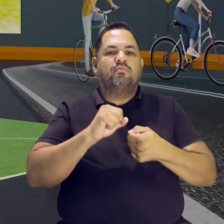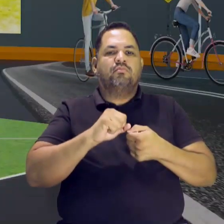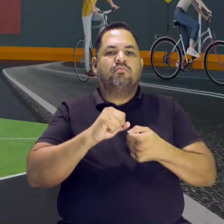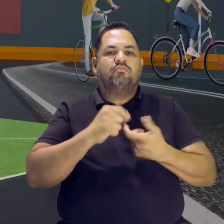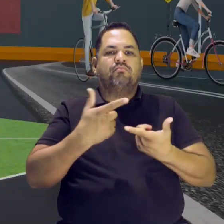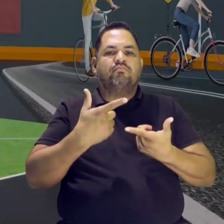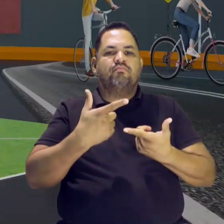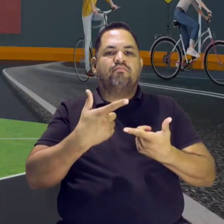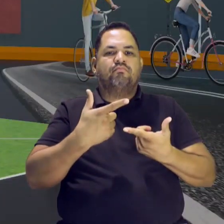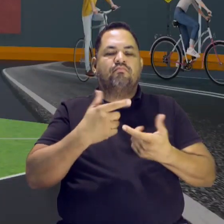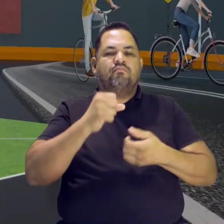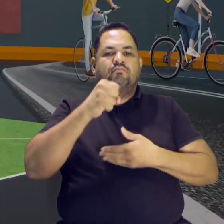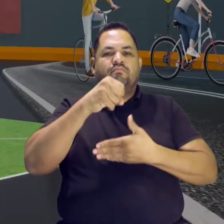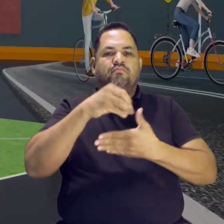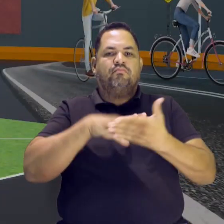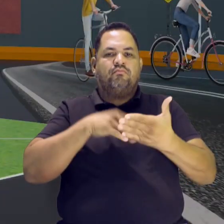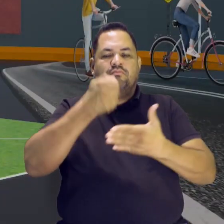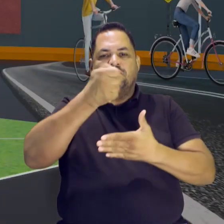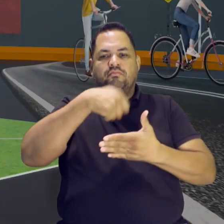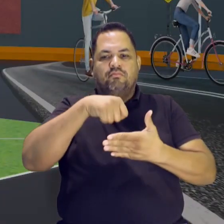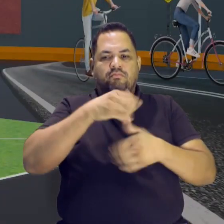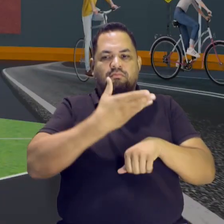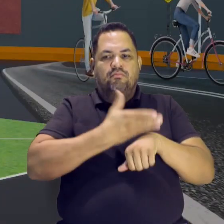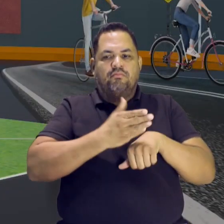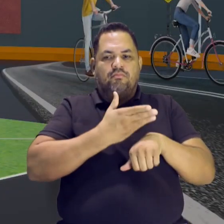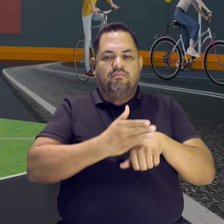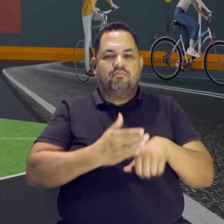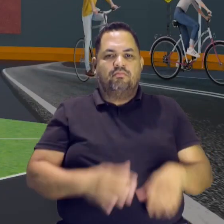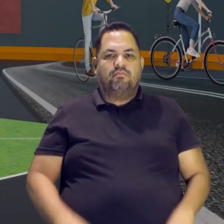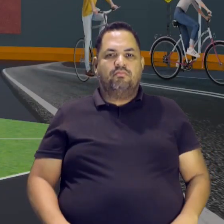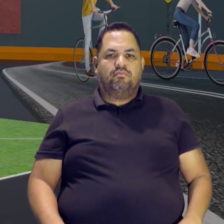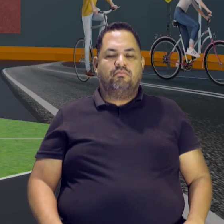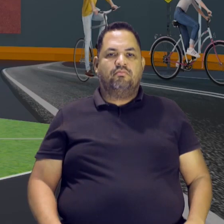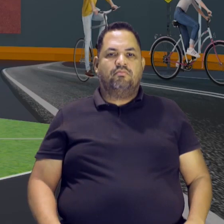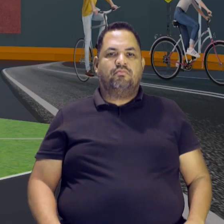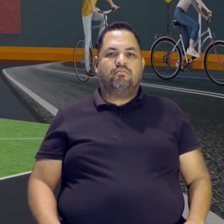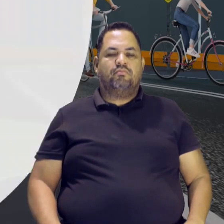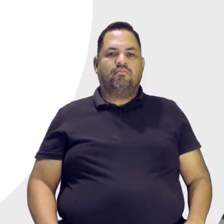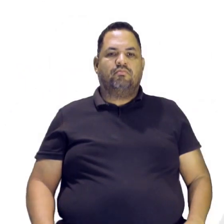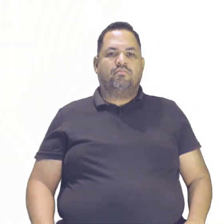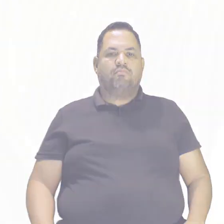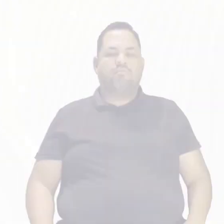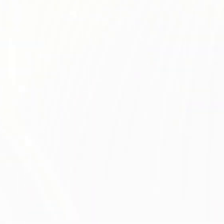vinheta para a gente fazer a correção aí dos exercícios. Então, tô te esperando. Bora lá!